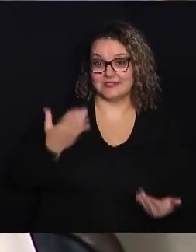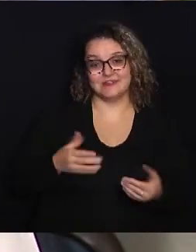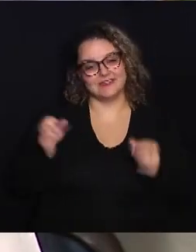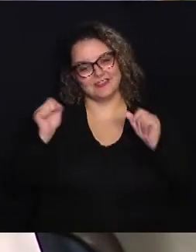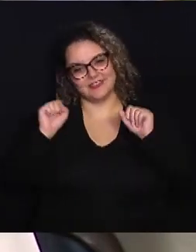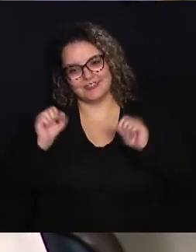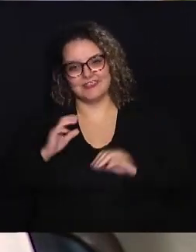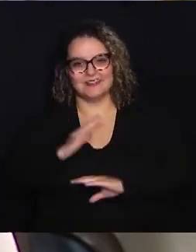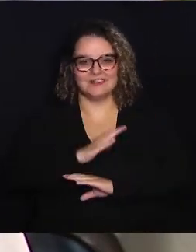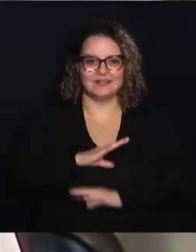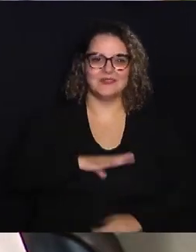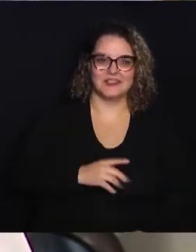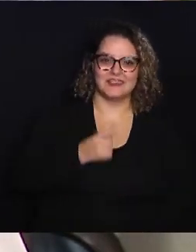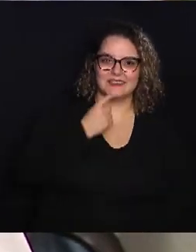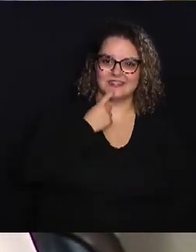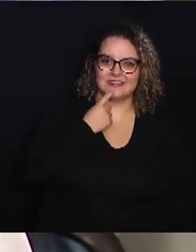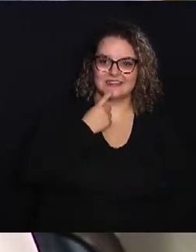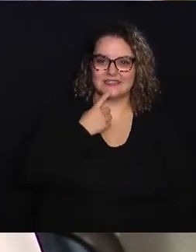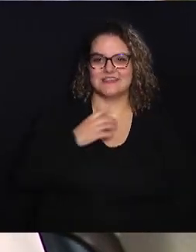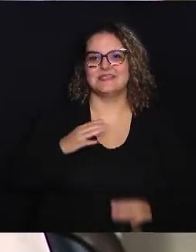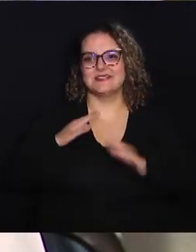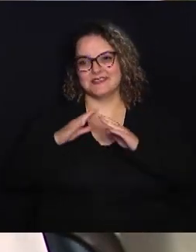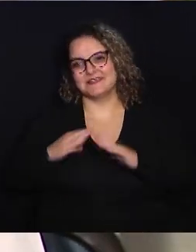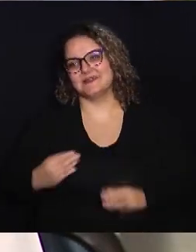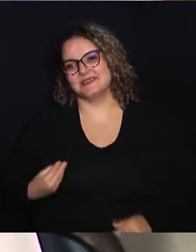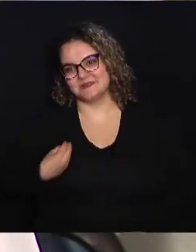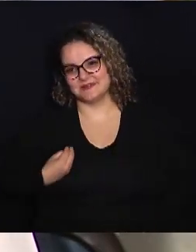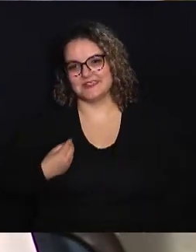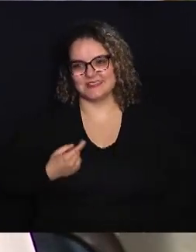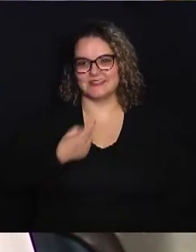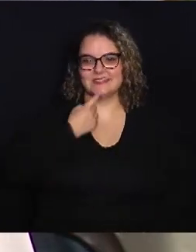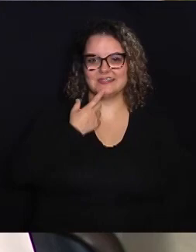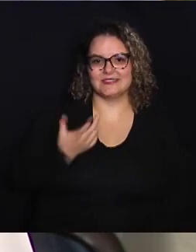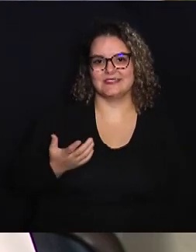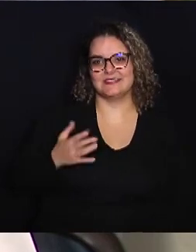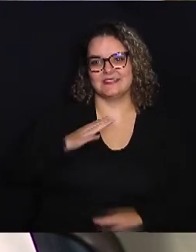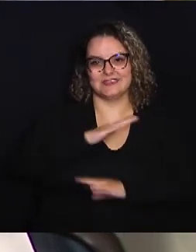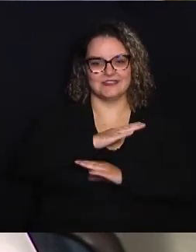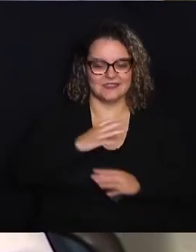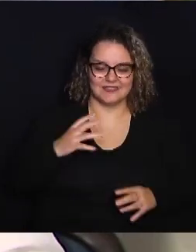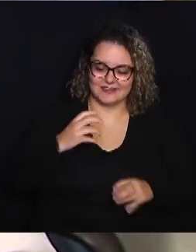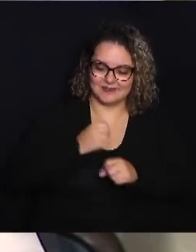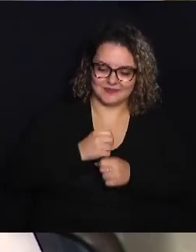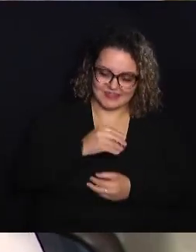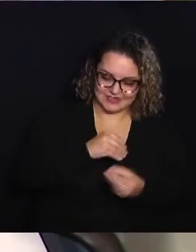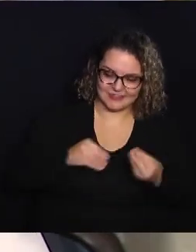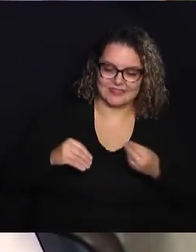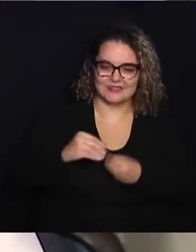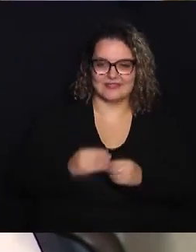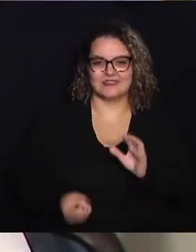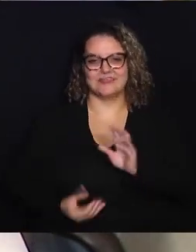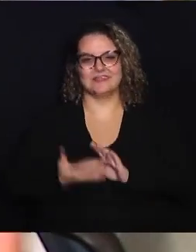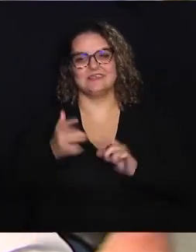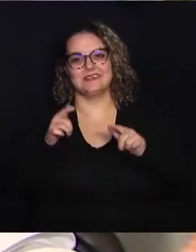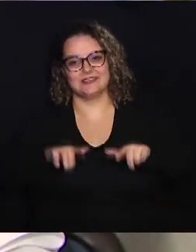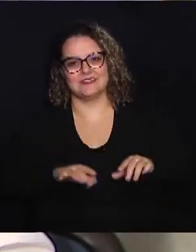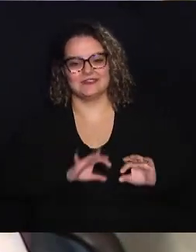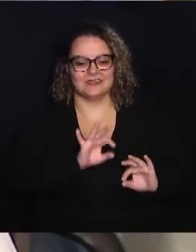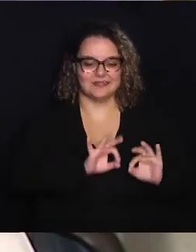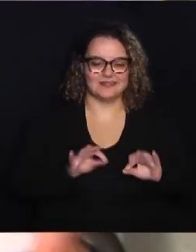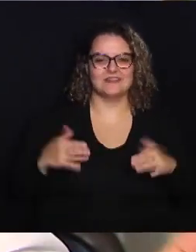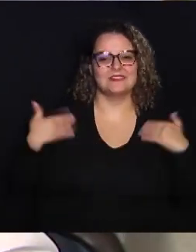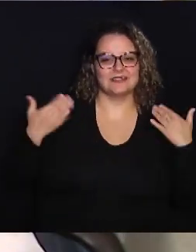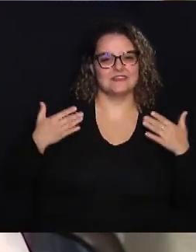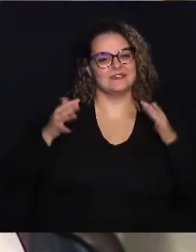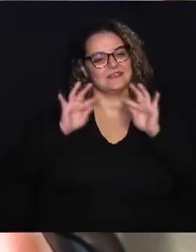em Campinas hoje e adoram trabalhar na Câmara, adoram morar em Campinas. E a Câmara Integrada é isso, né? Criar esse